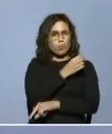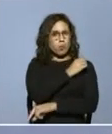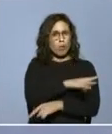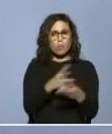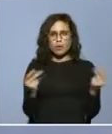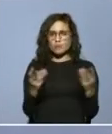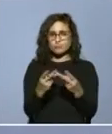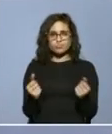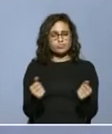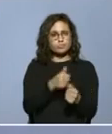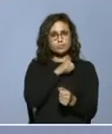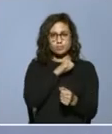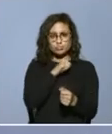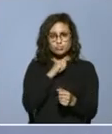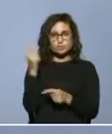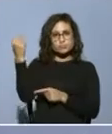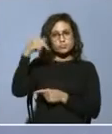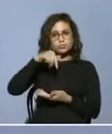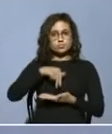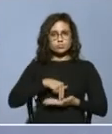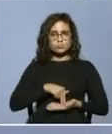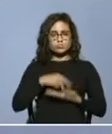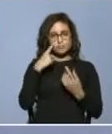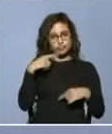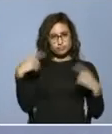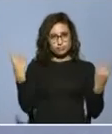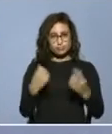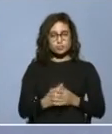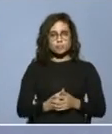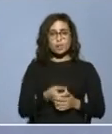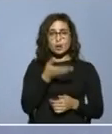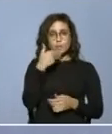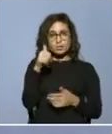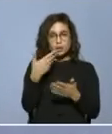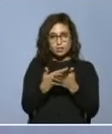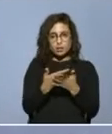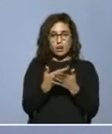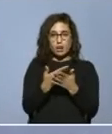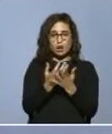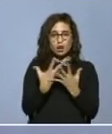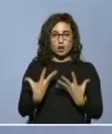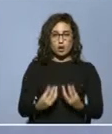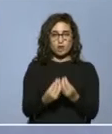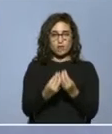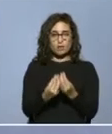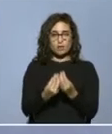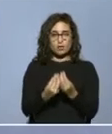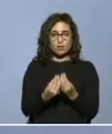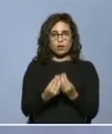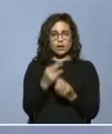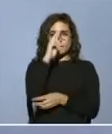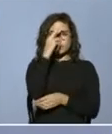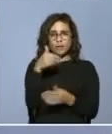que ela vem até nós e se manifesta. É uma beleza que nos envolve, que empenha todos os